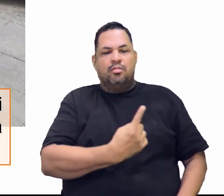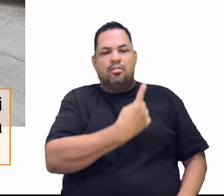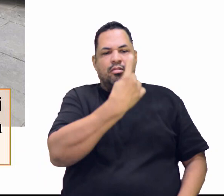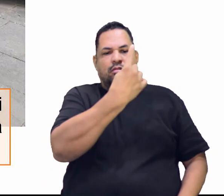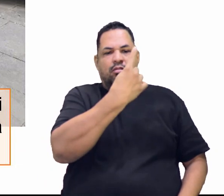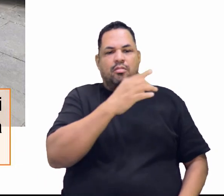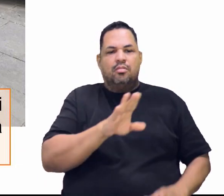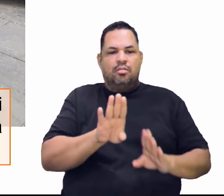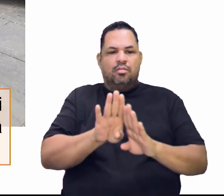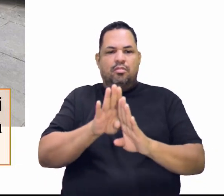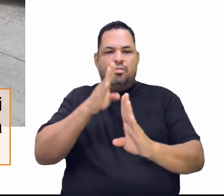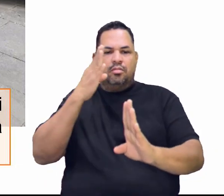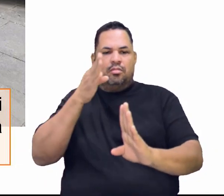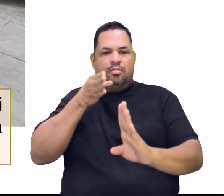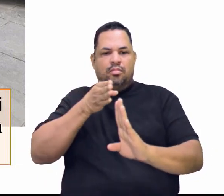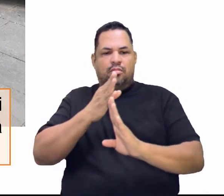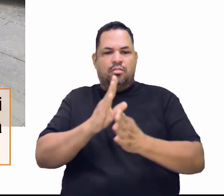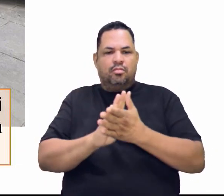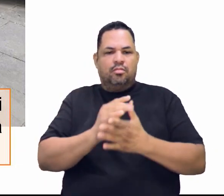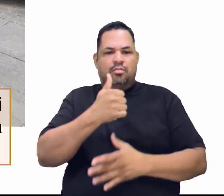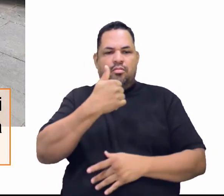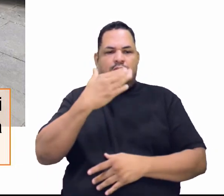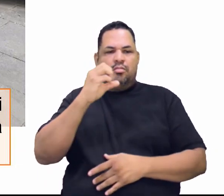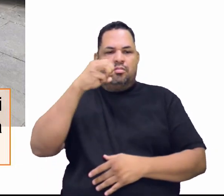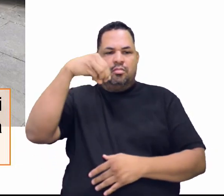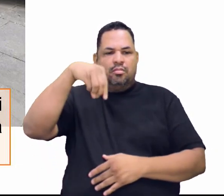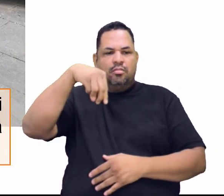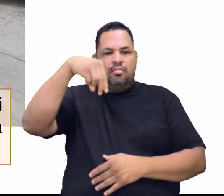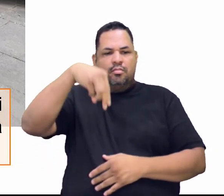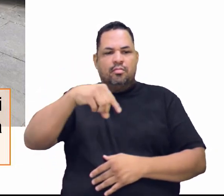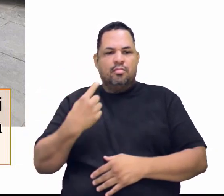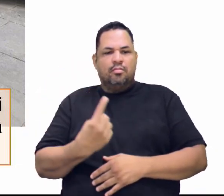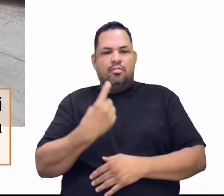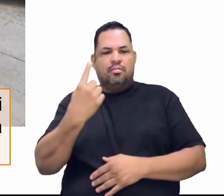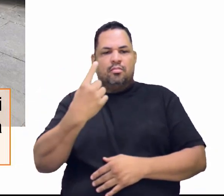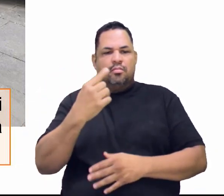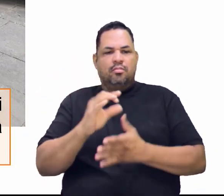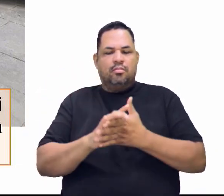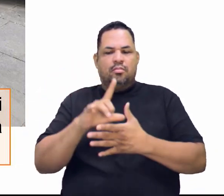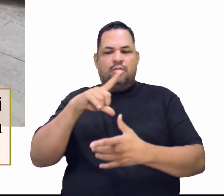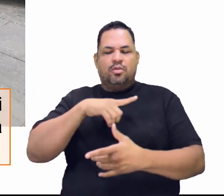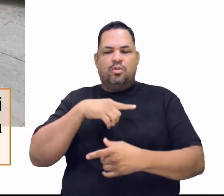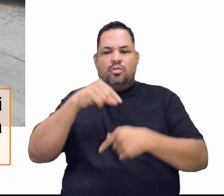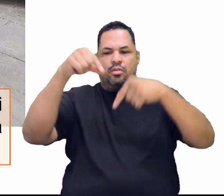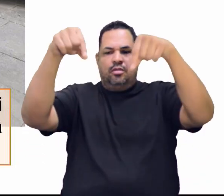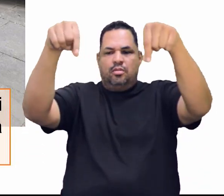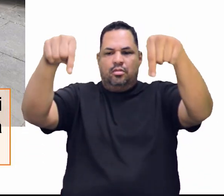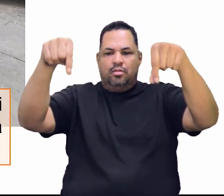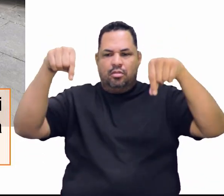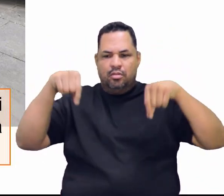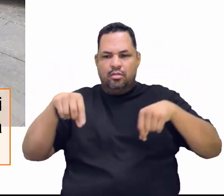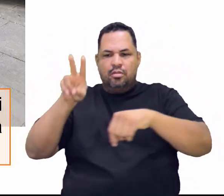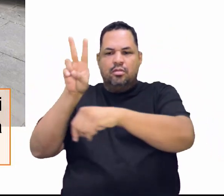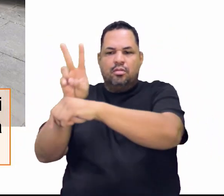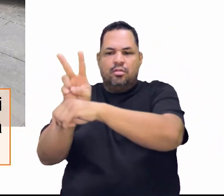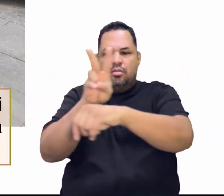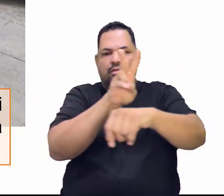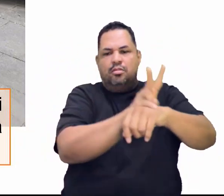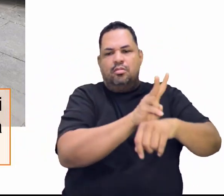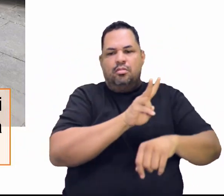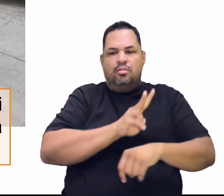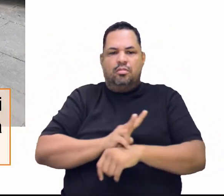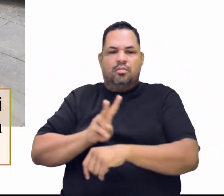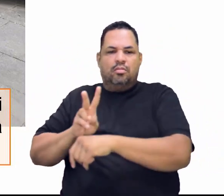altura. O portal, ele mede 10 metros. O forte tem 4 baluartes, cada baluarte